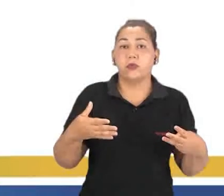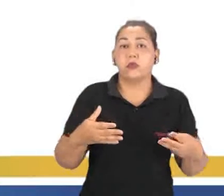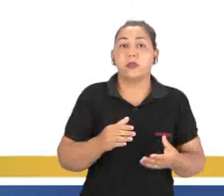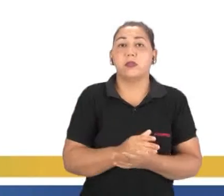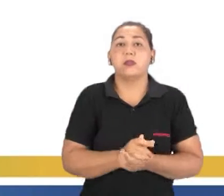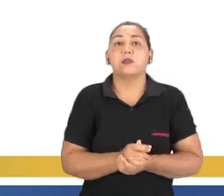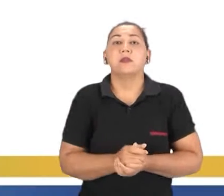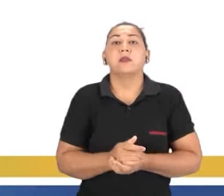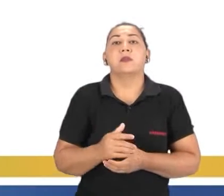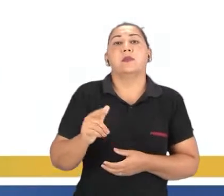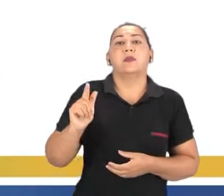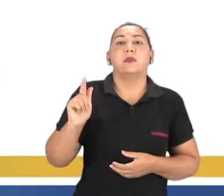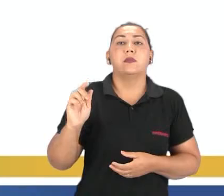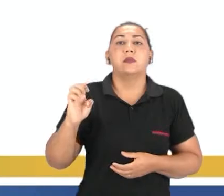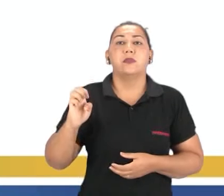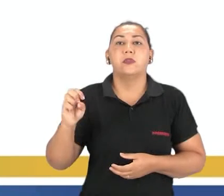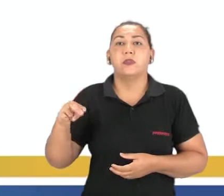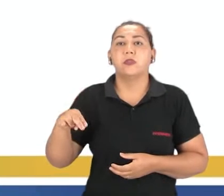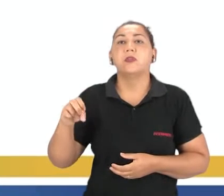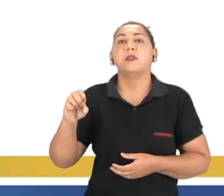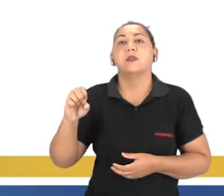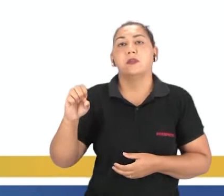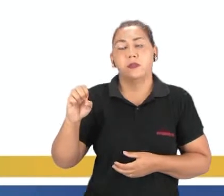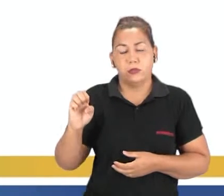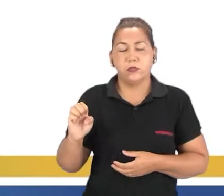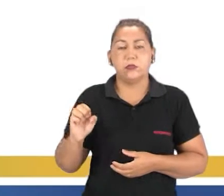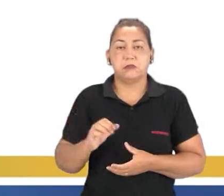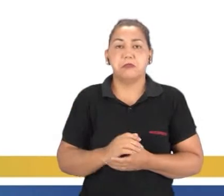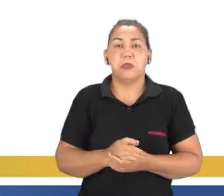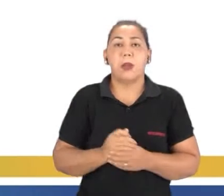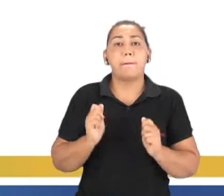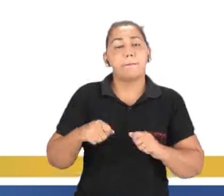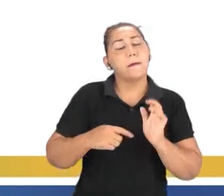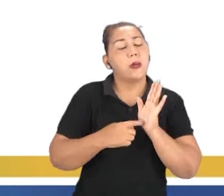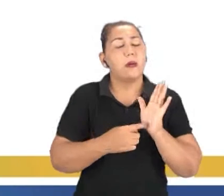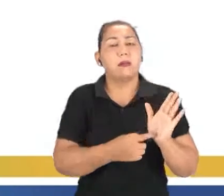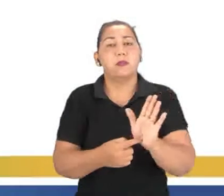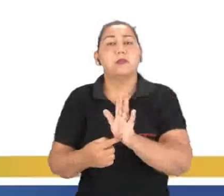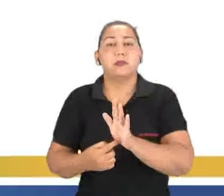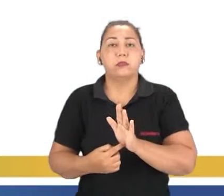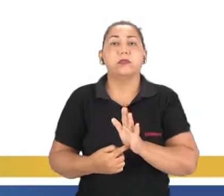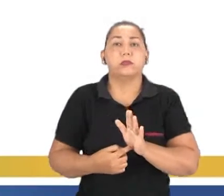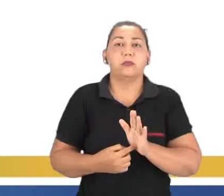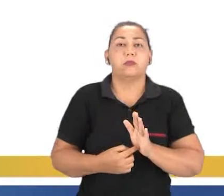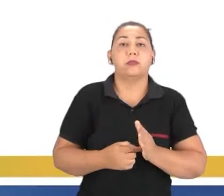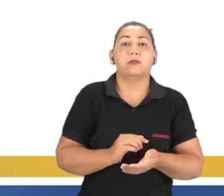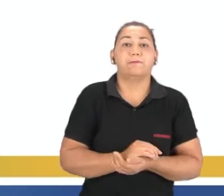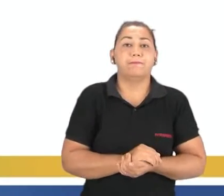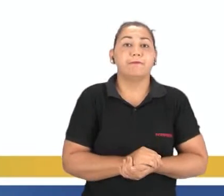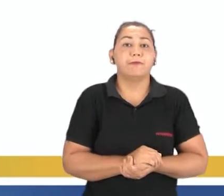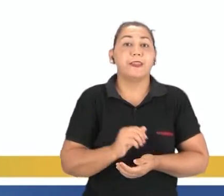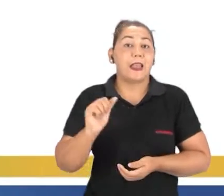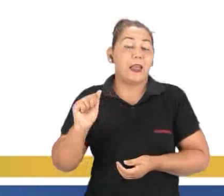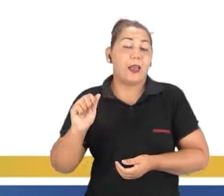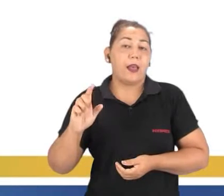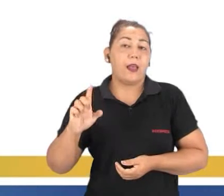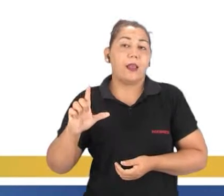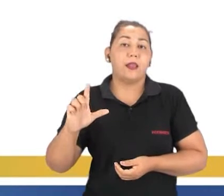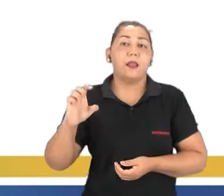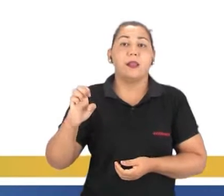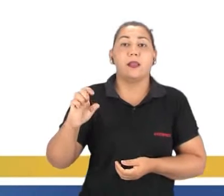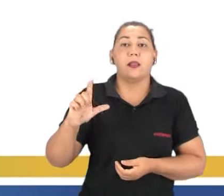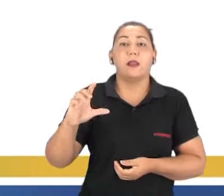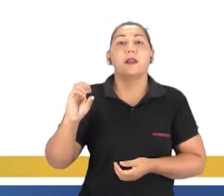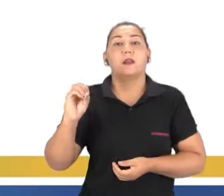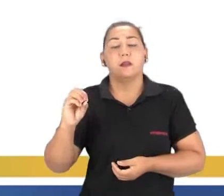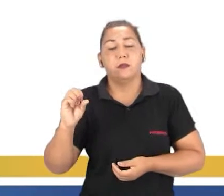as diferentes formas sobre as quais um gene pode se apresentar é o que nós denominamos de alelos. A